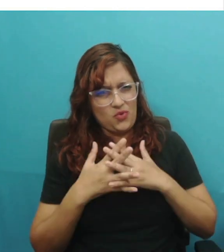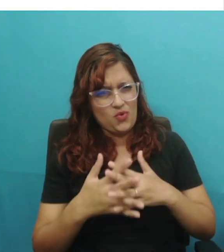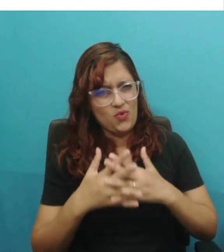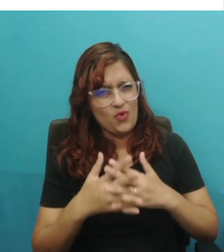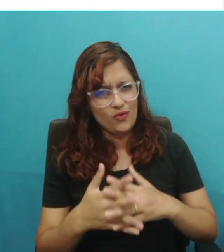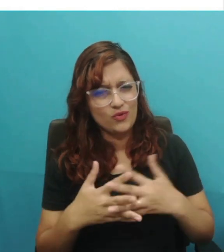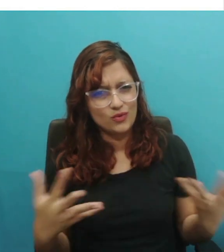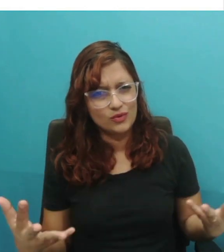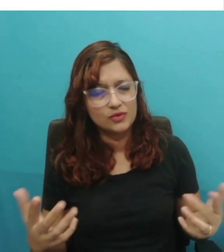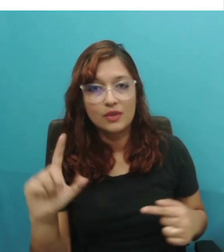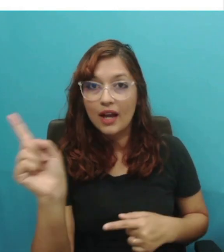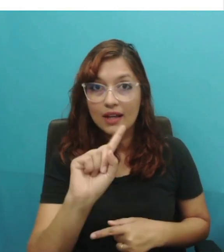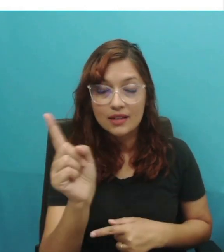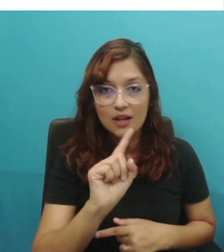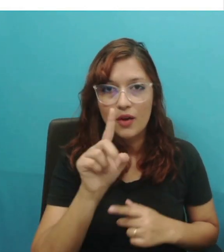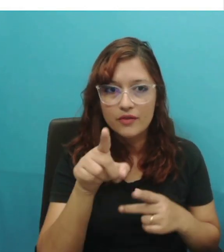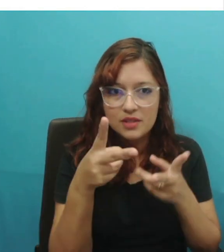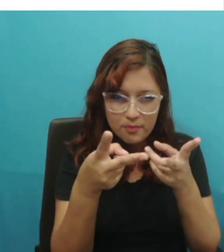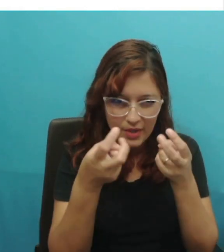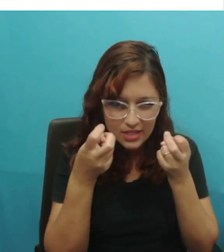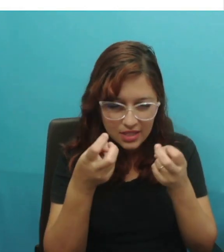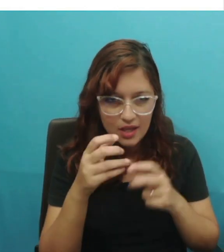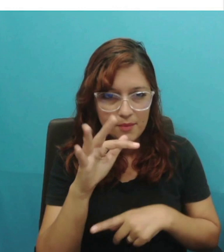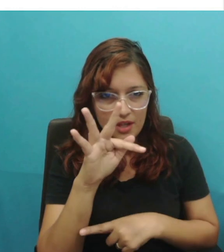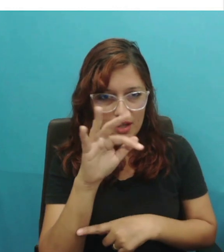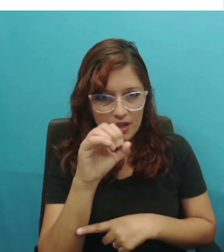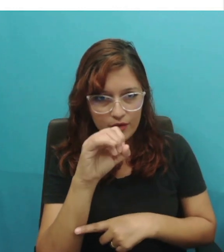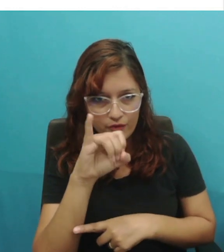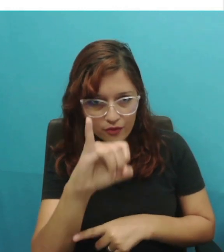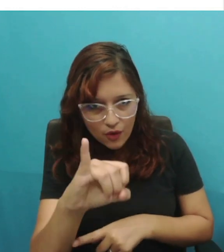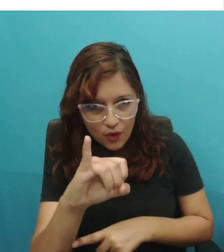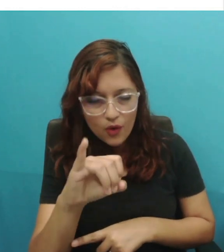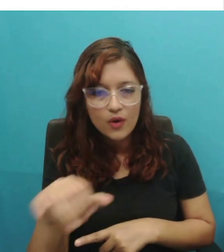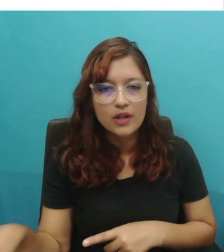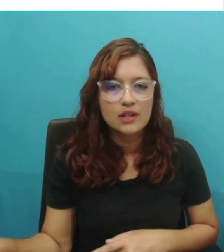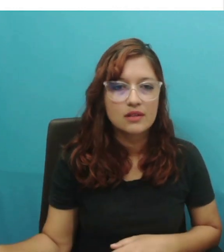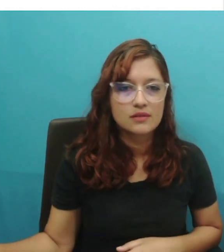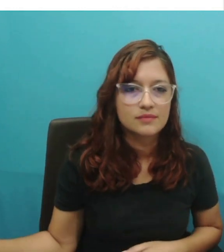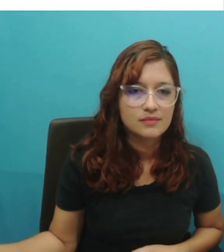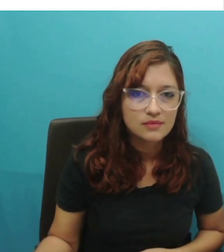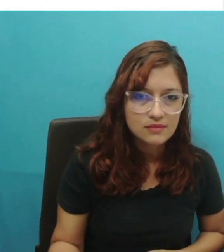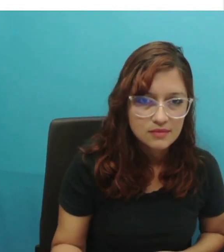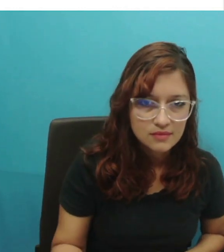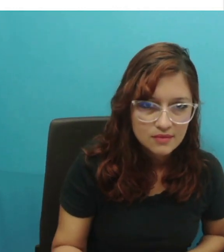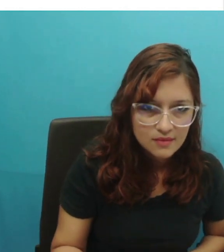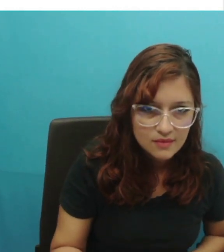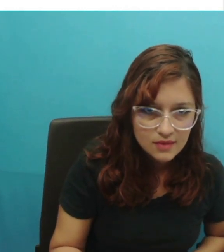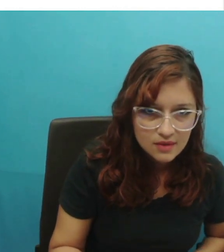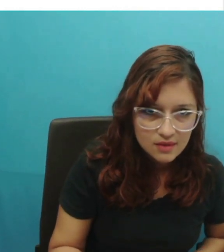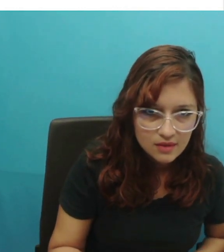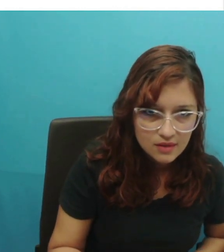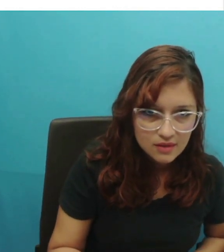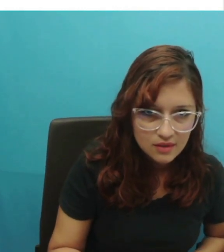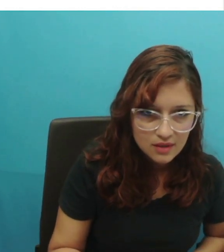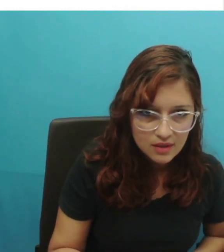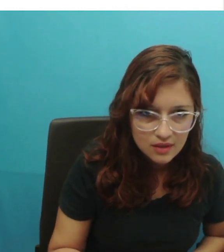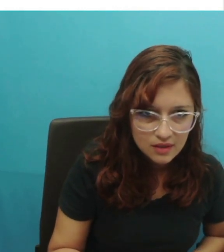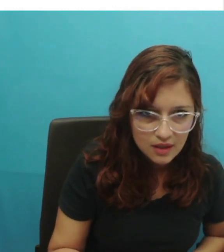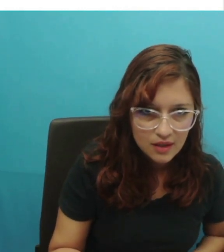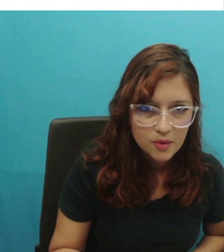Foi derrubada pelo terremoto. Então você vê nessa ordem e fica confuso. Quando você vê a palavra foi